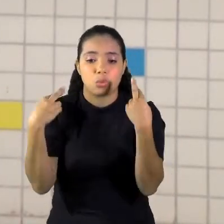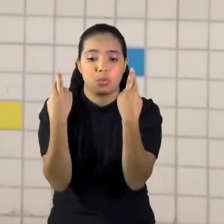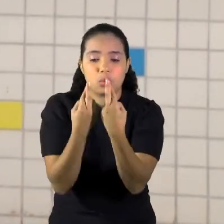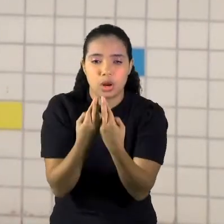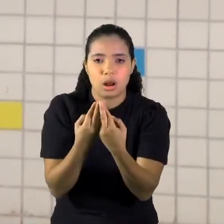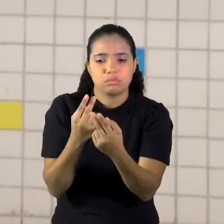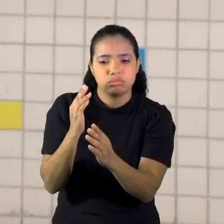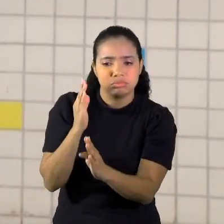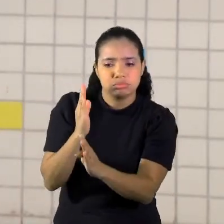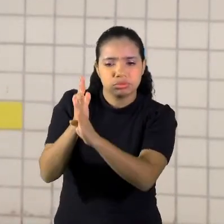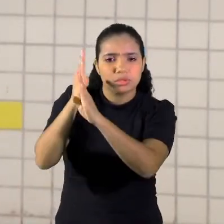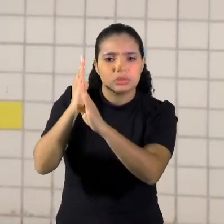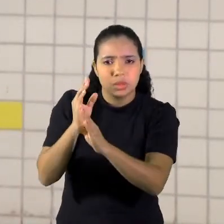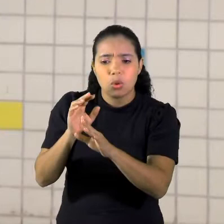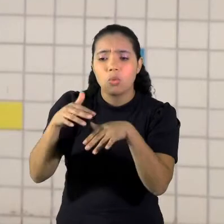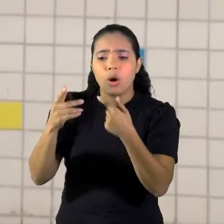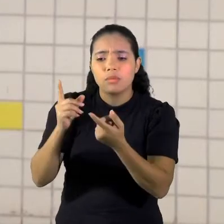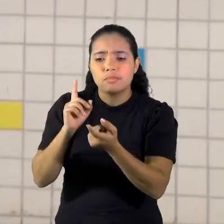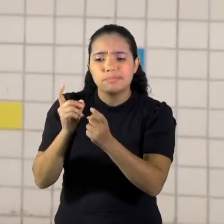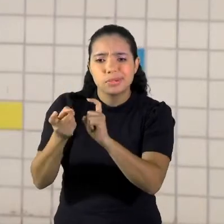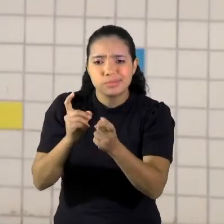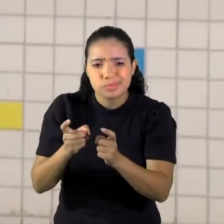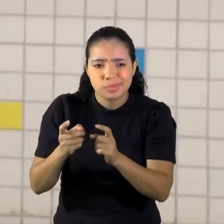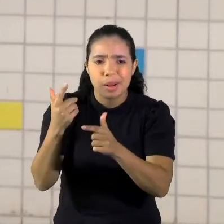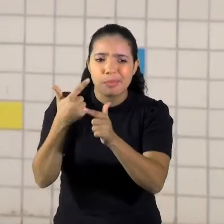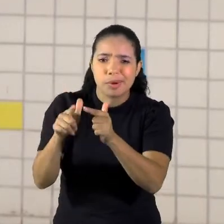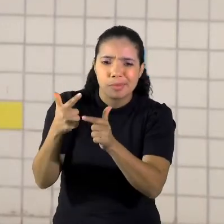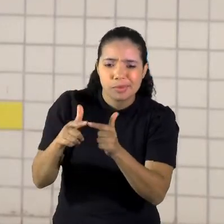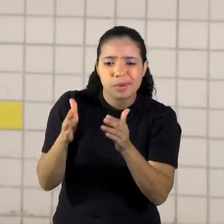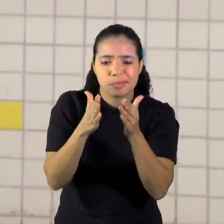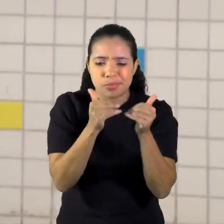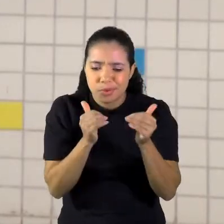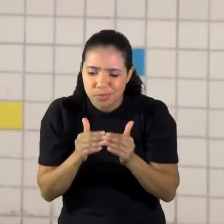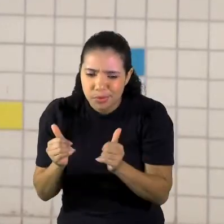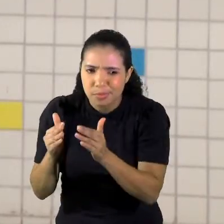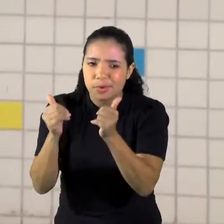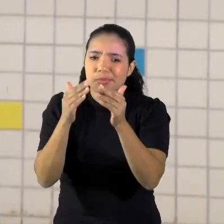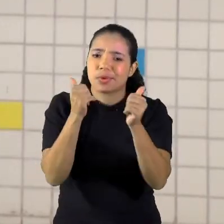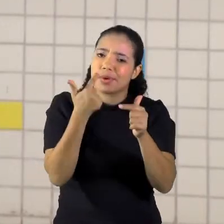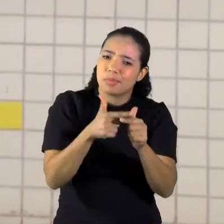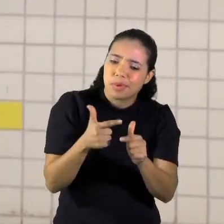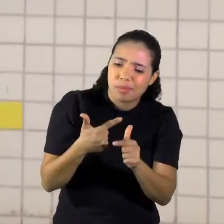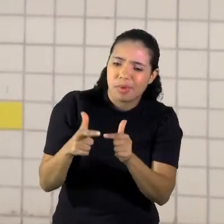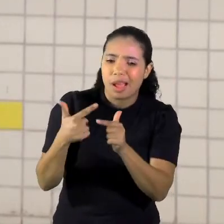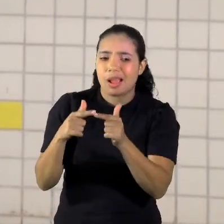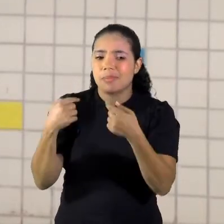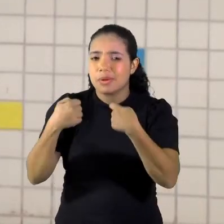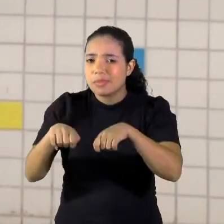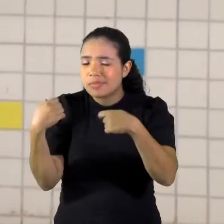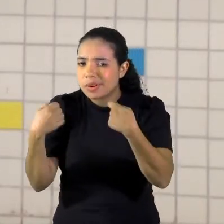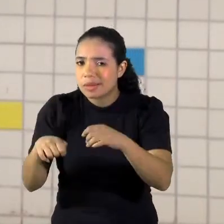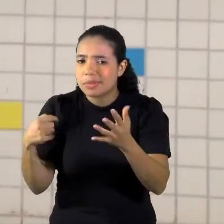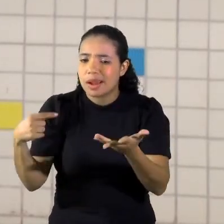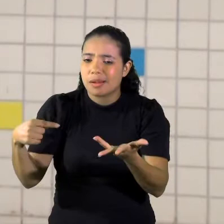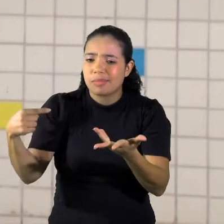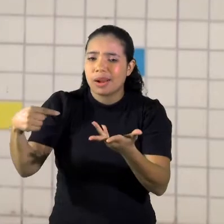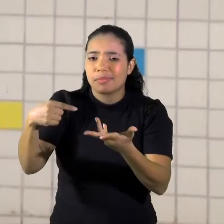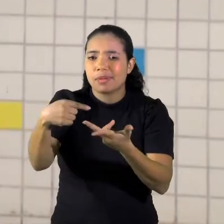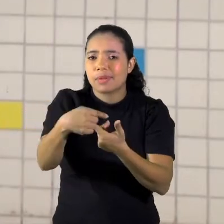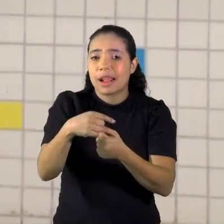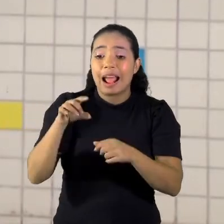quais são as demandas, quais são os problemas, quais são as necessidades de cada